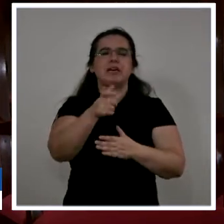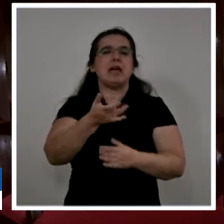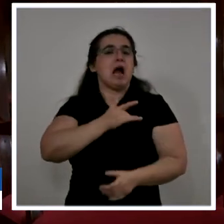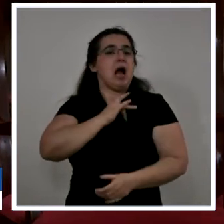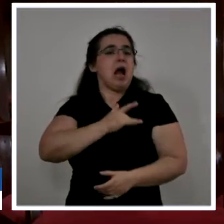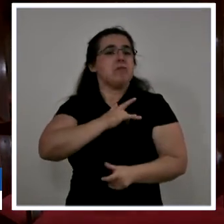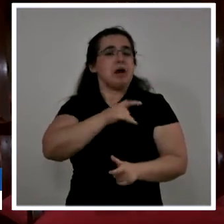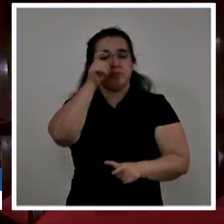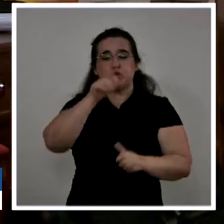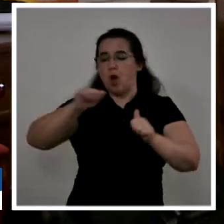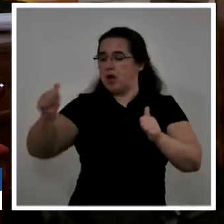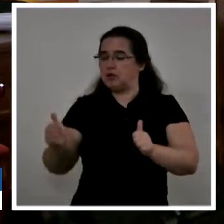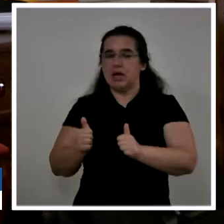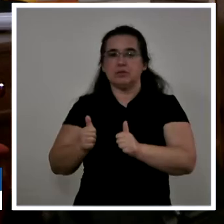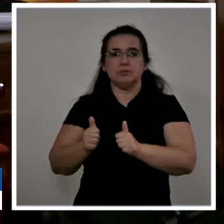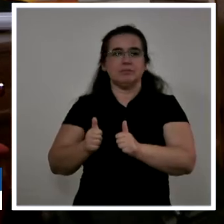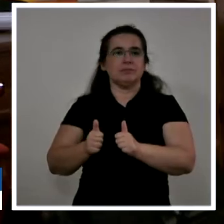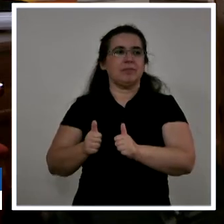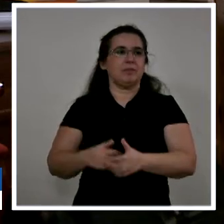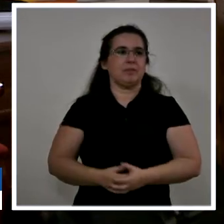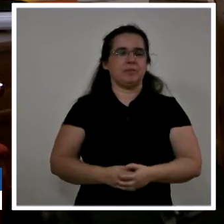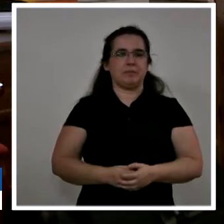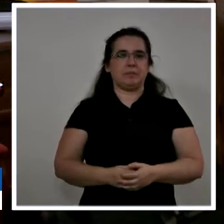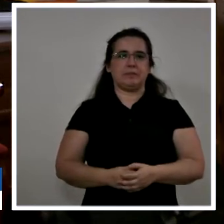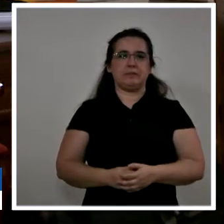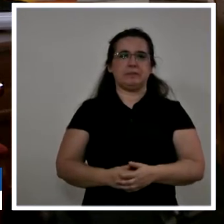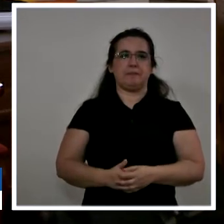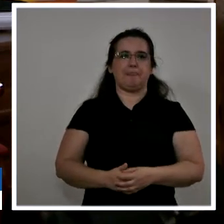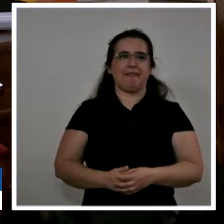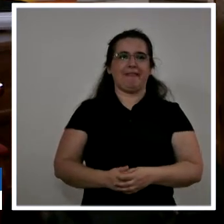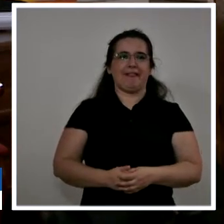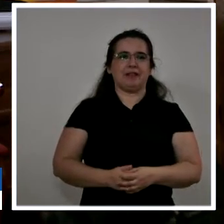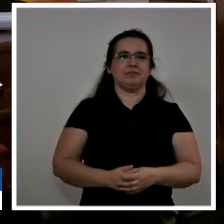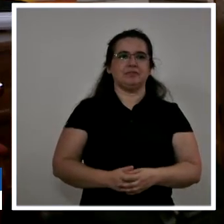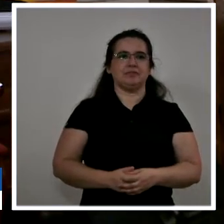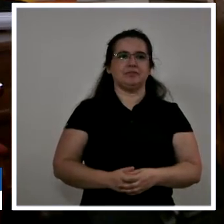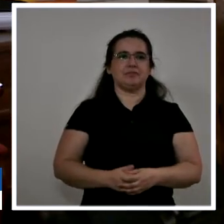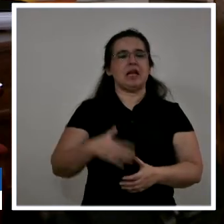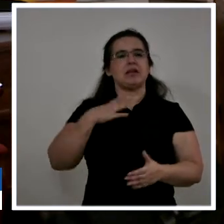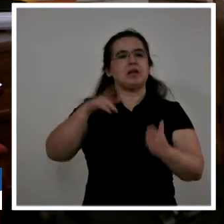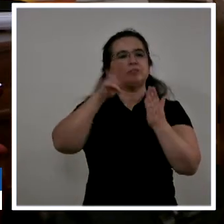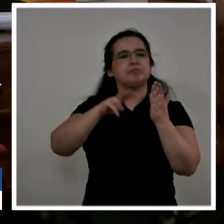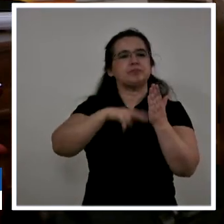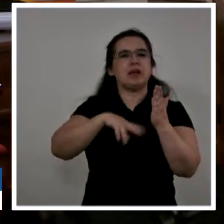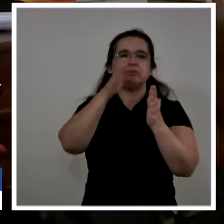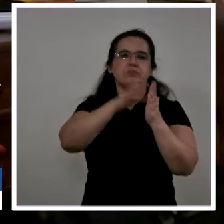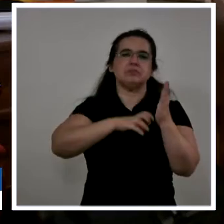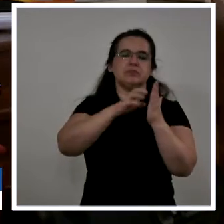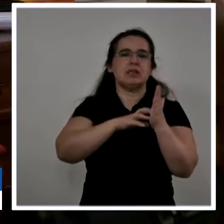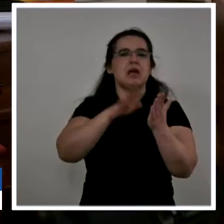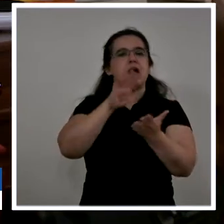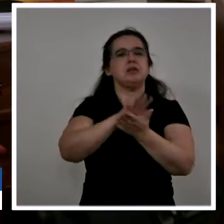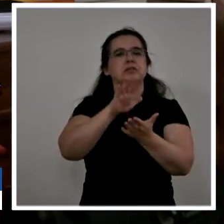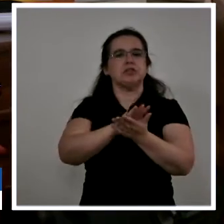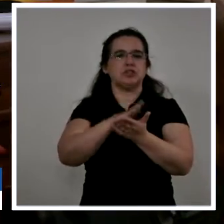próximo. Okay. I just want to read a couple quotes here from these articles. Quero ler agora algumas citações de artigos